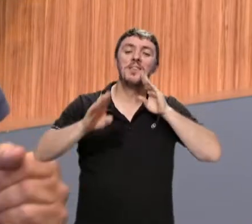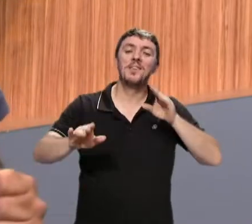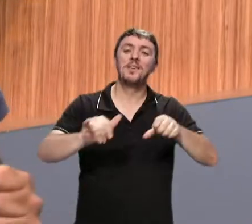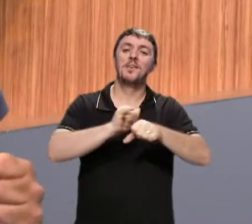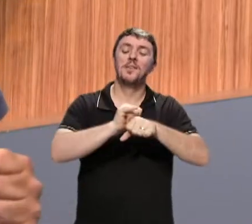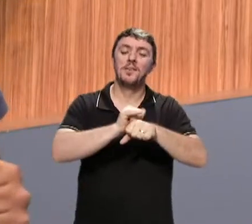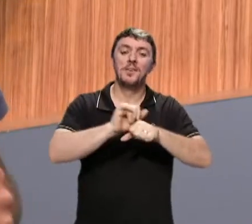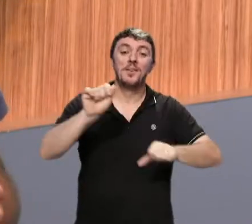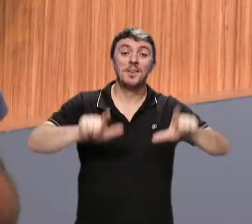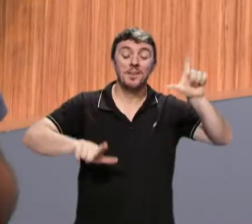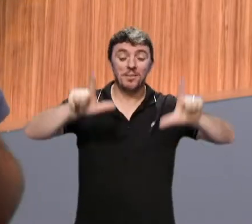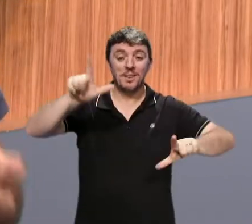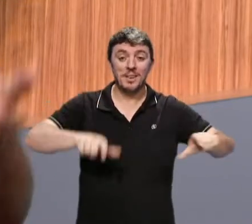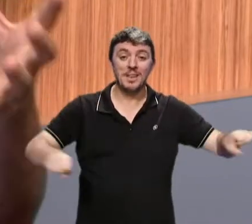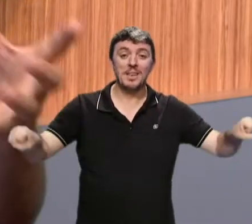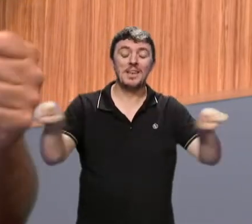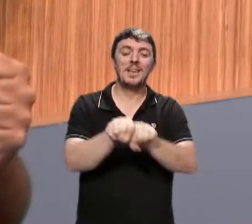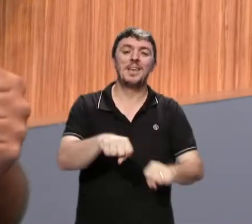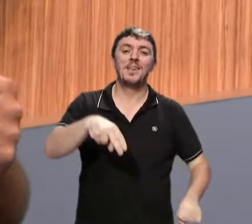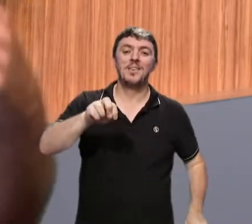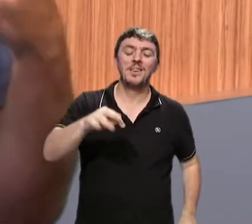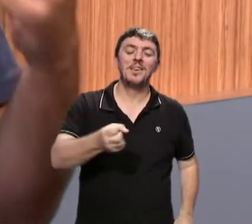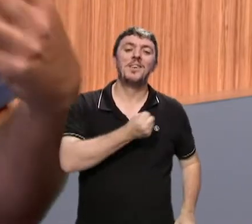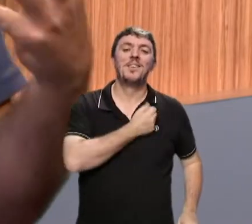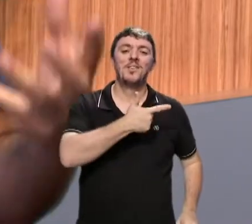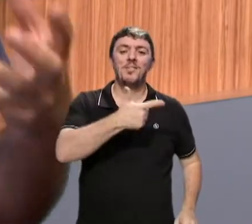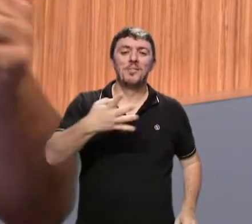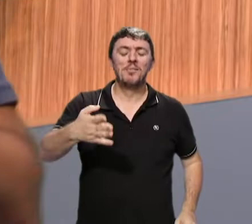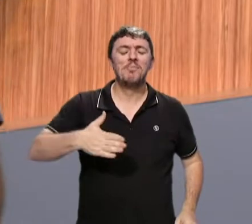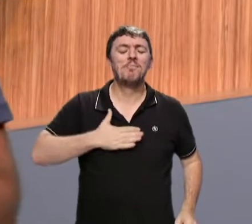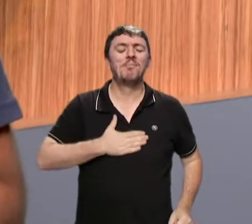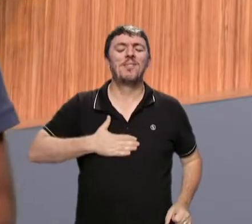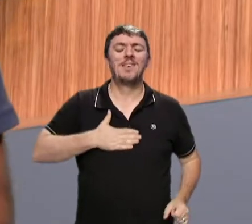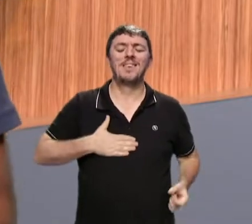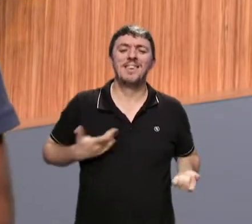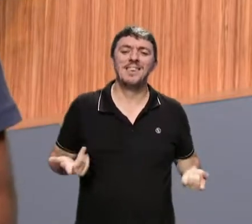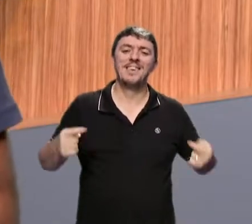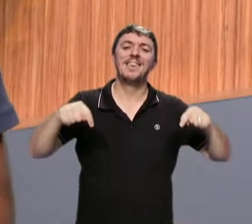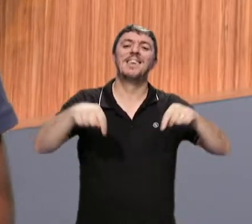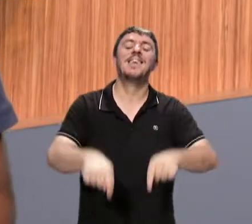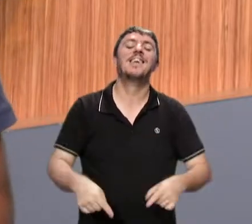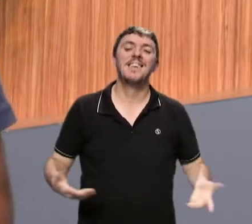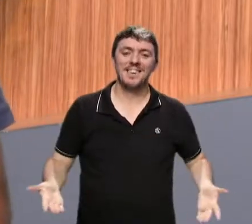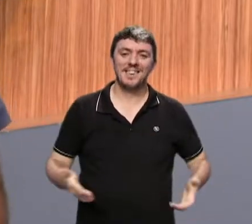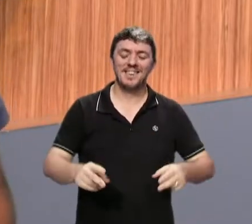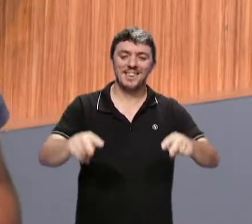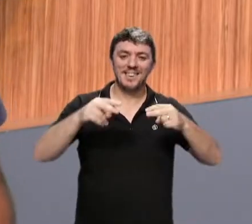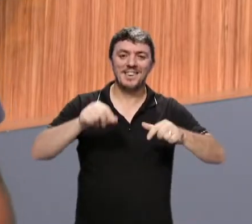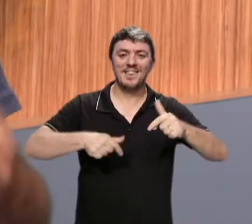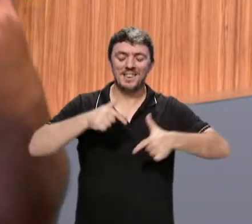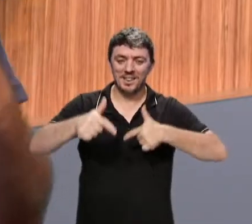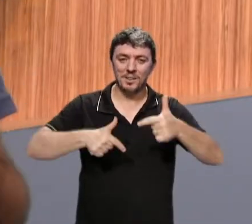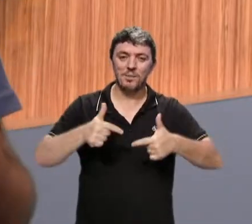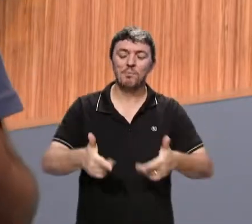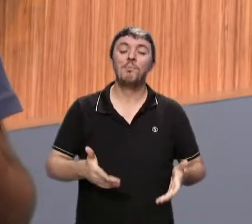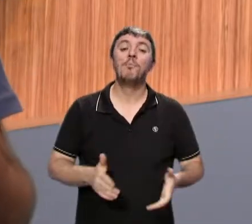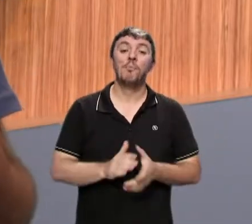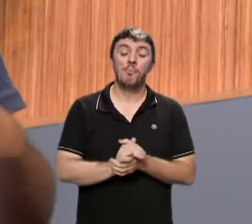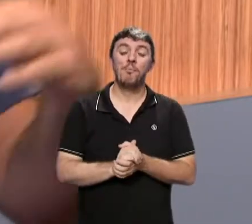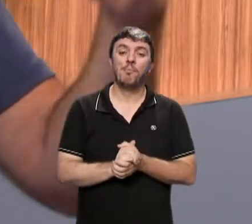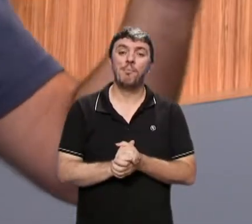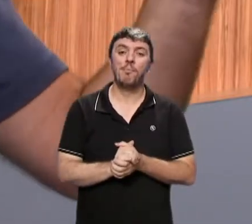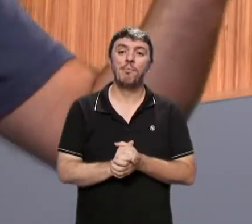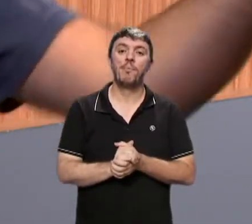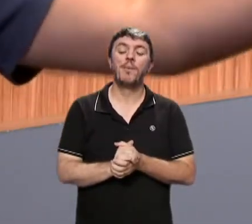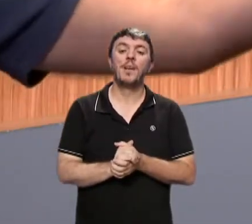pelo canal 24 da NET. É sempre um prazer receber você aqui. É sempre um prazer saber que você está assistindo e acompanhando o nosso trabalho aqui da TV Tech. Eu falo de mim